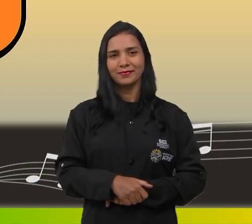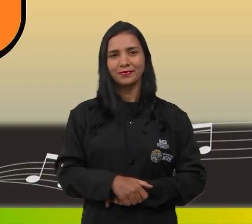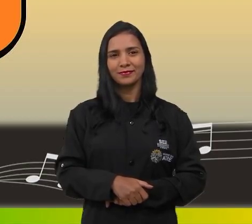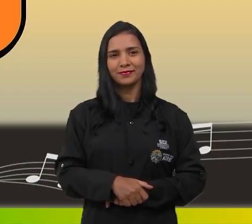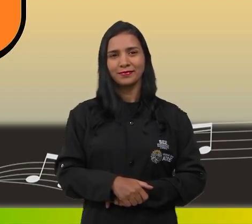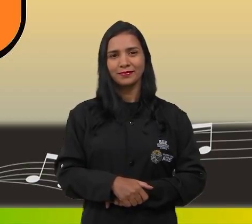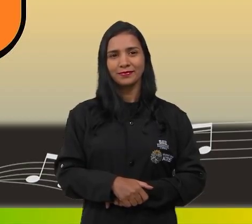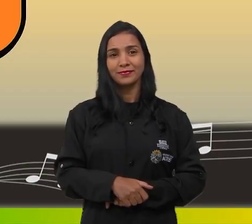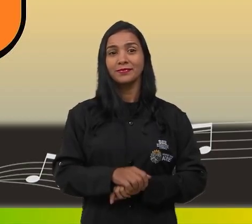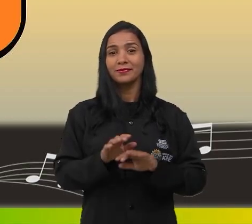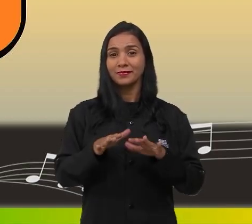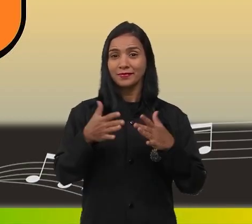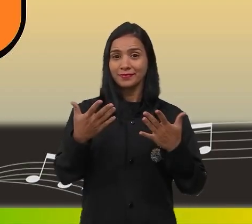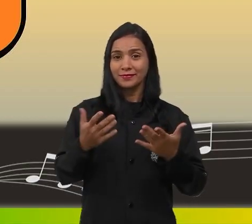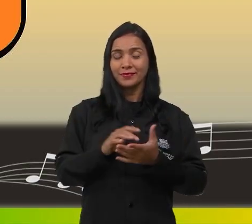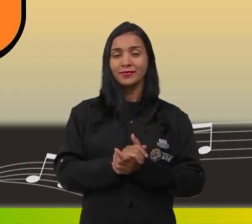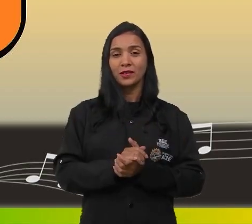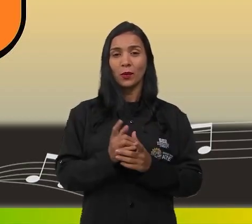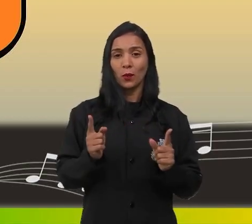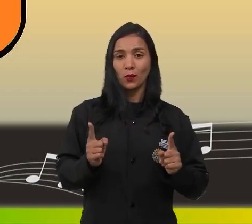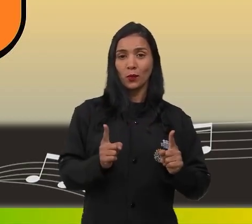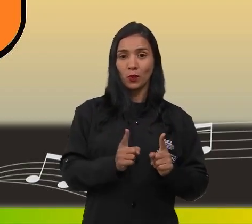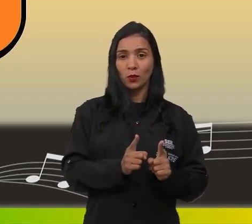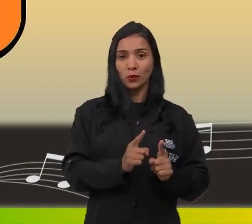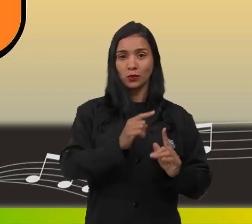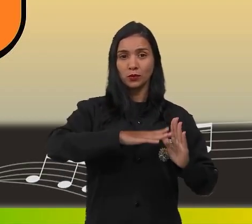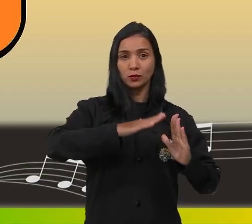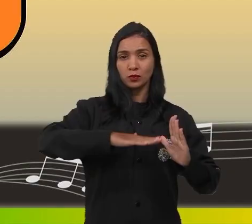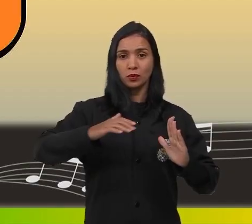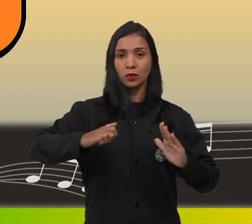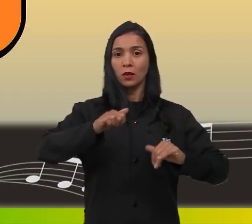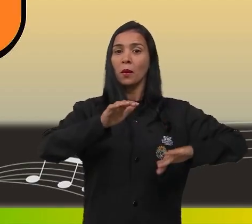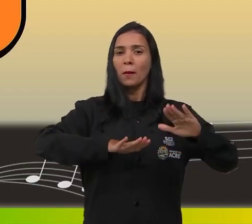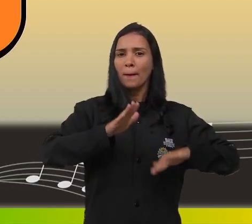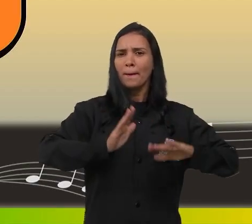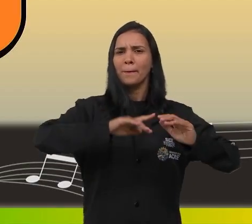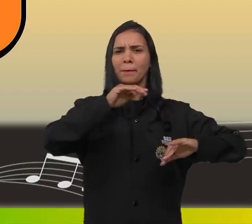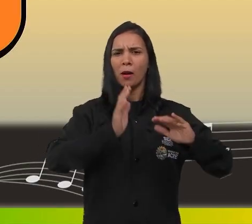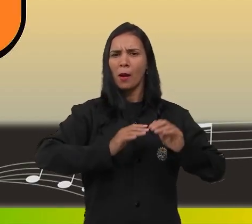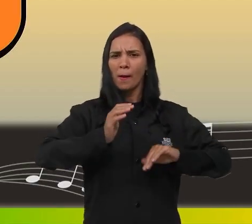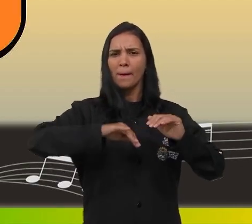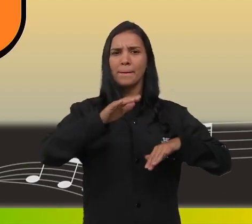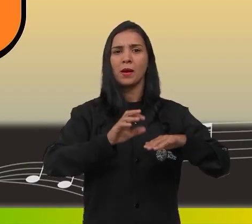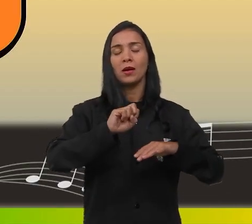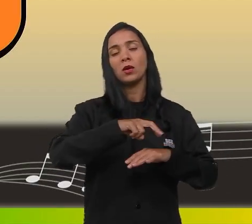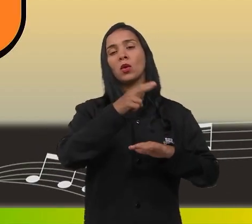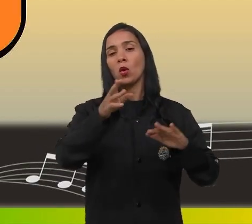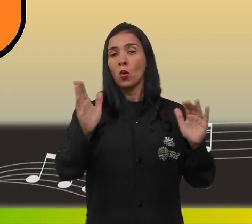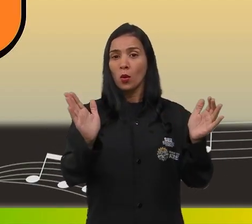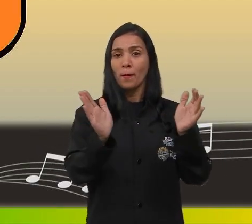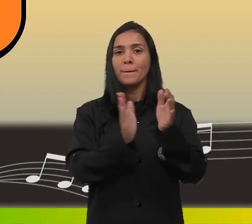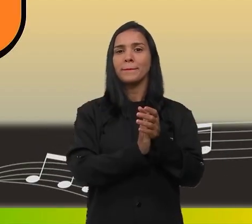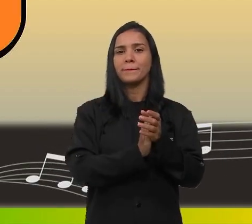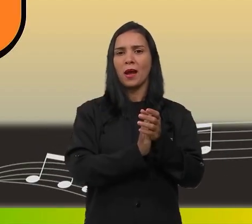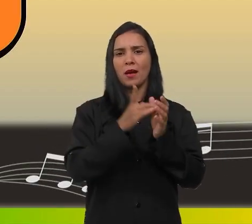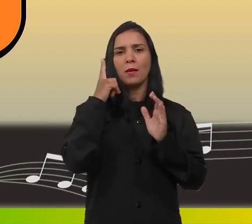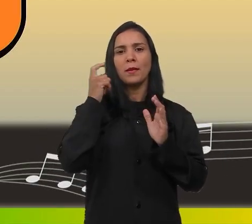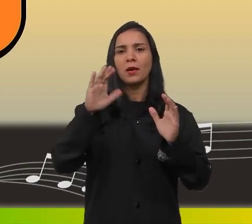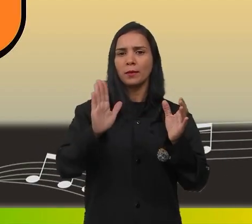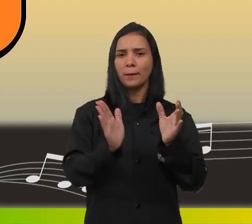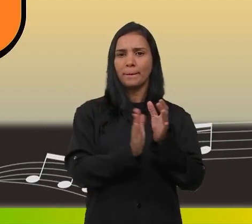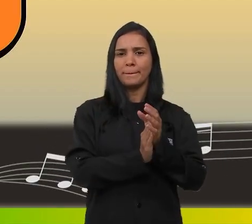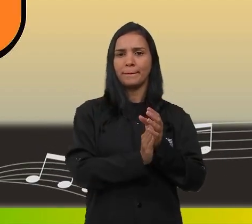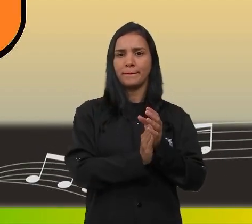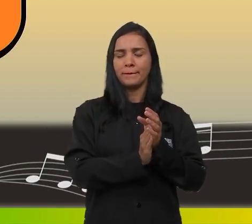Então, vamos lá. Ressonância curta, o som dos tambores ou o som da palma, que foi um exemplo que a gente utilizou aqui na